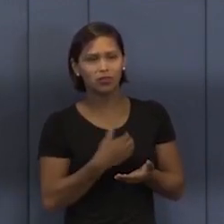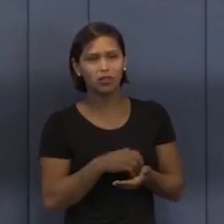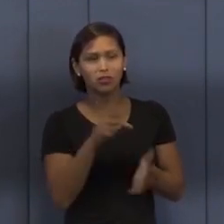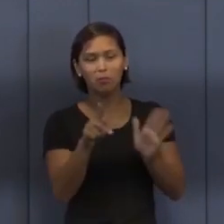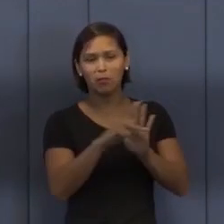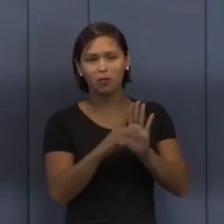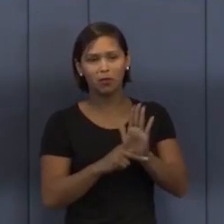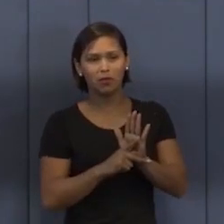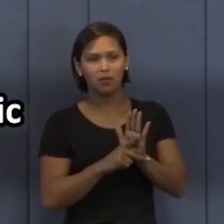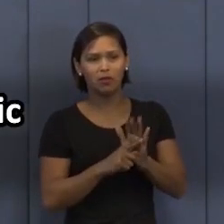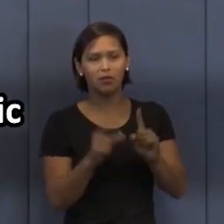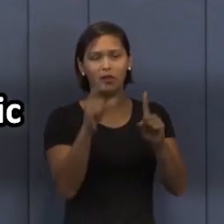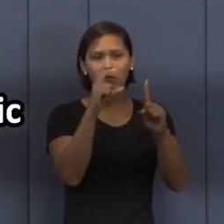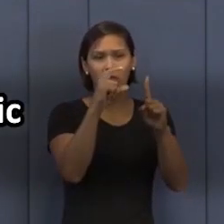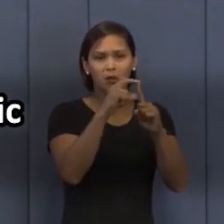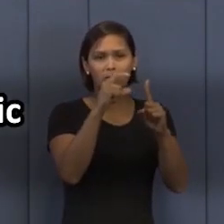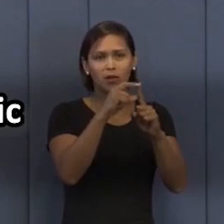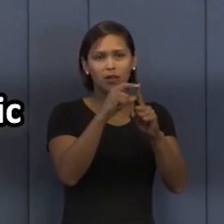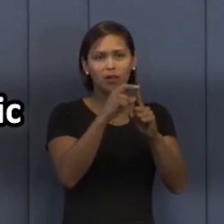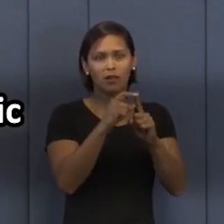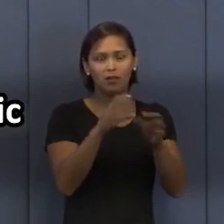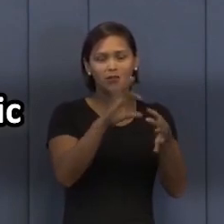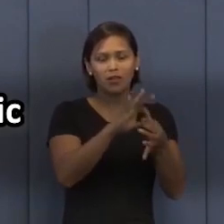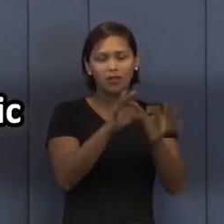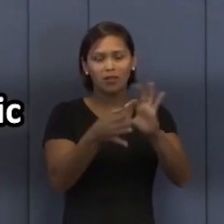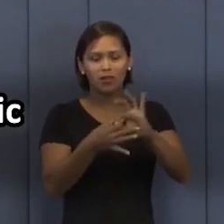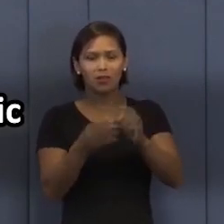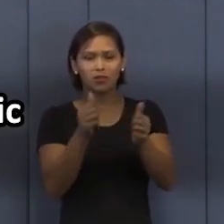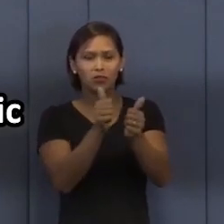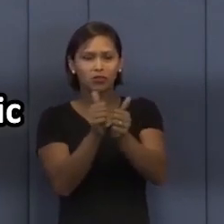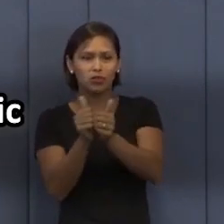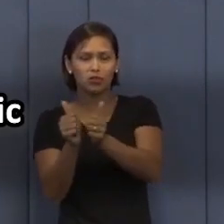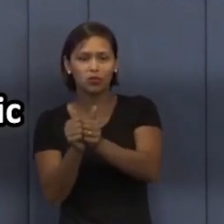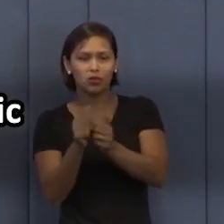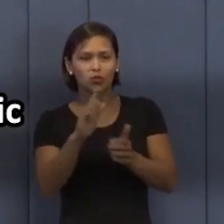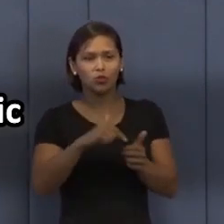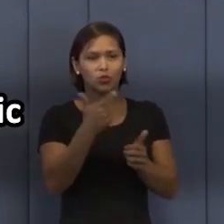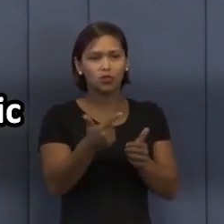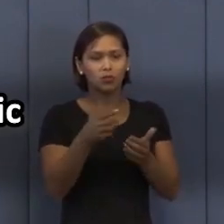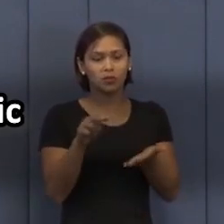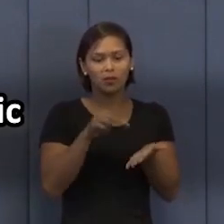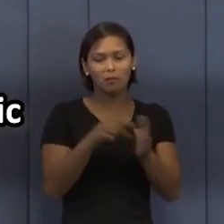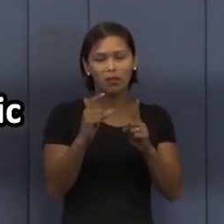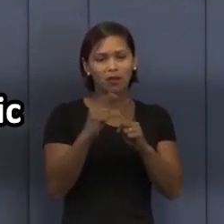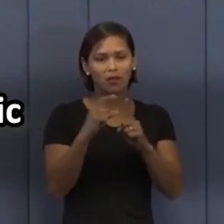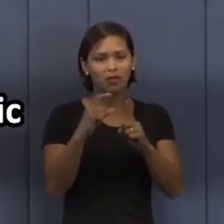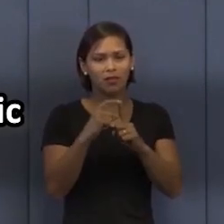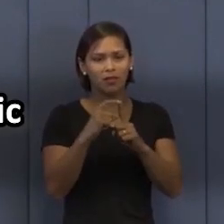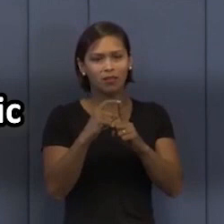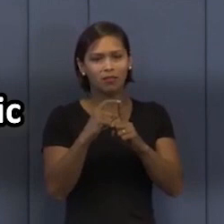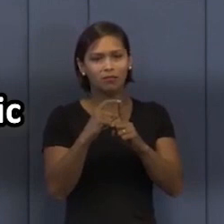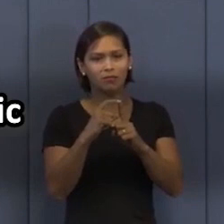semântica. Uma palavra se relaciona a outra por identidade semântica, porque a raiz dessa palavra, o núcleo central